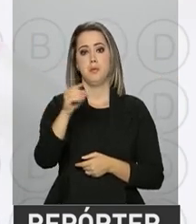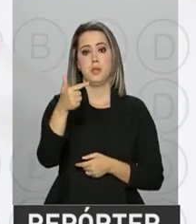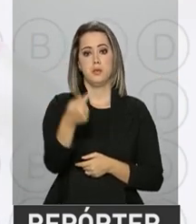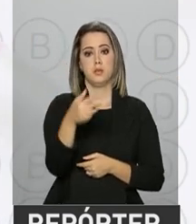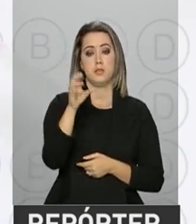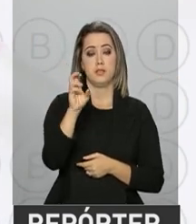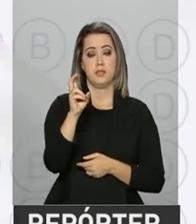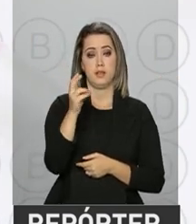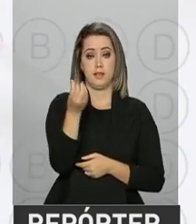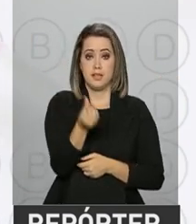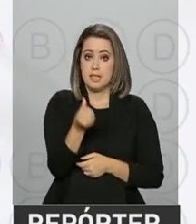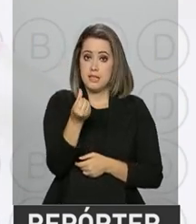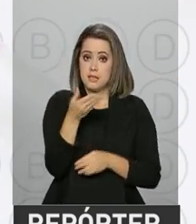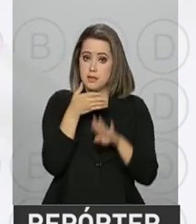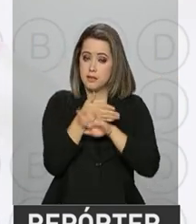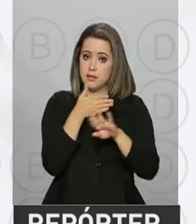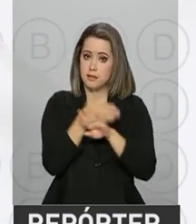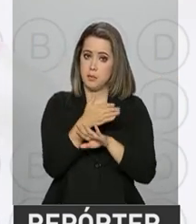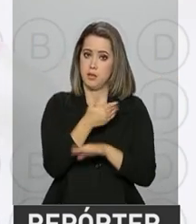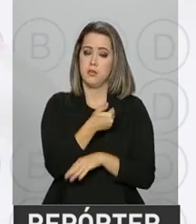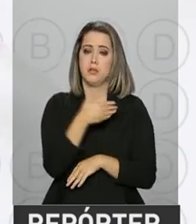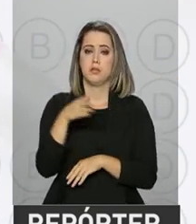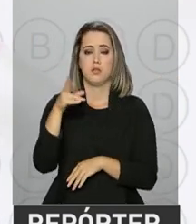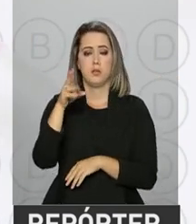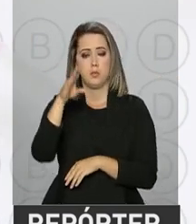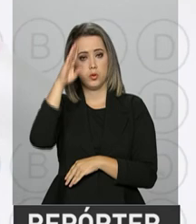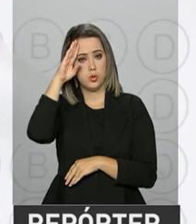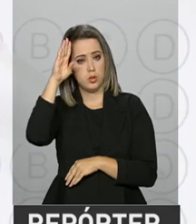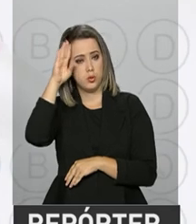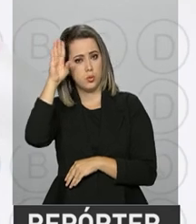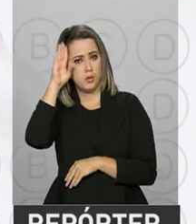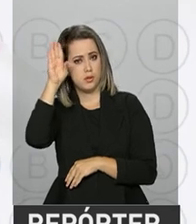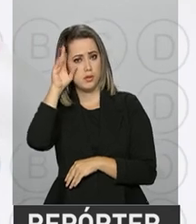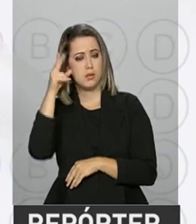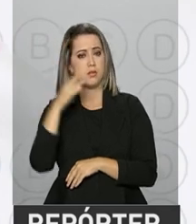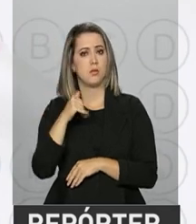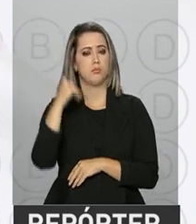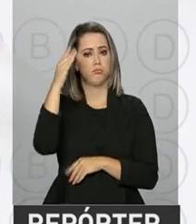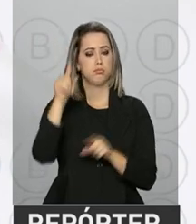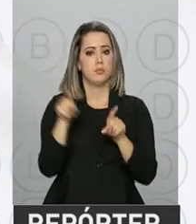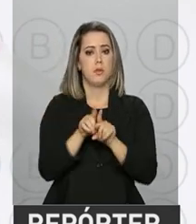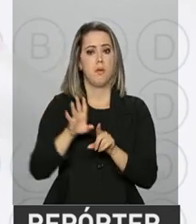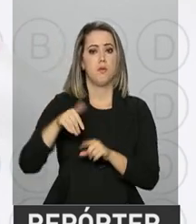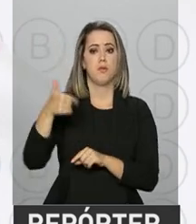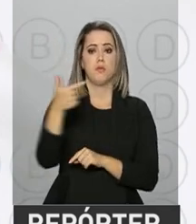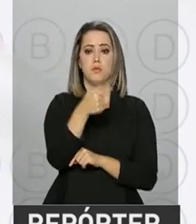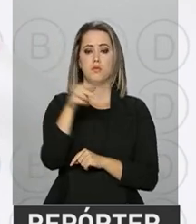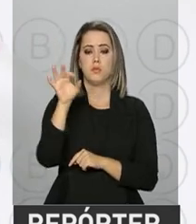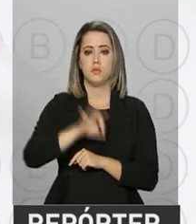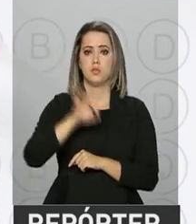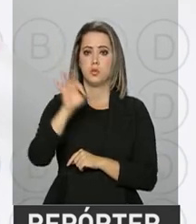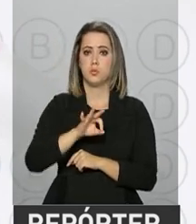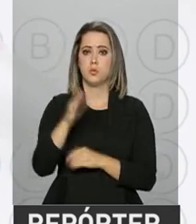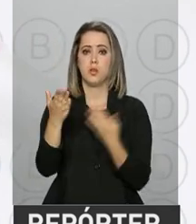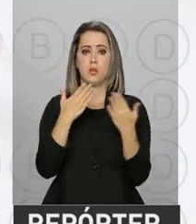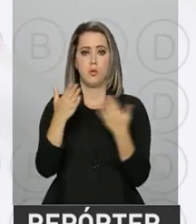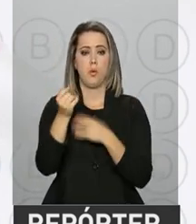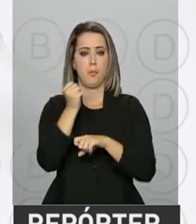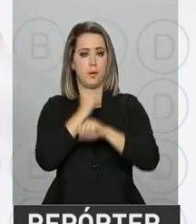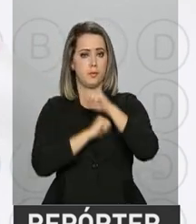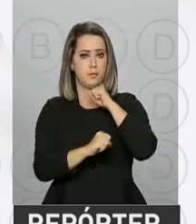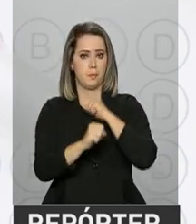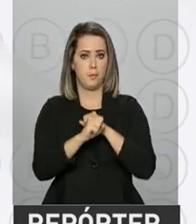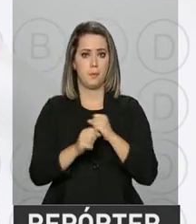participam do ProUni em todo o país. O número de bolsas oferecidas é 17% maior do que na segunda edição do